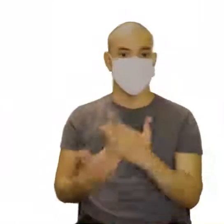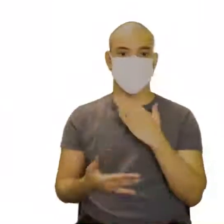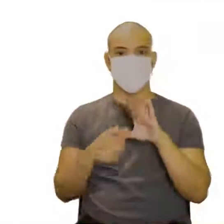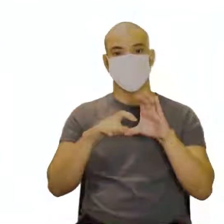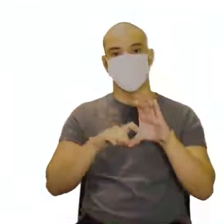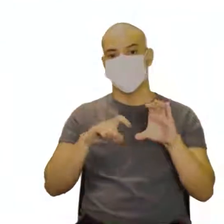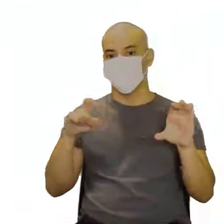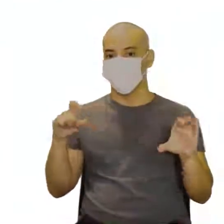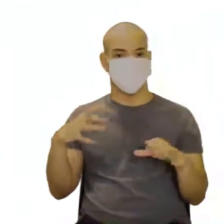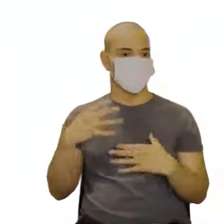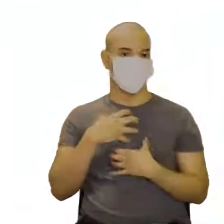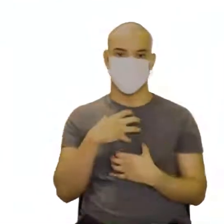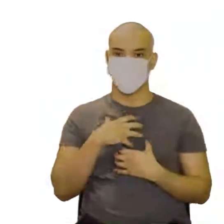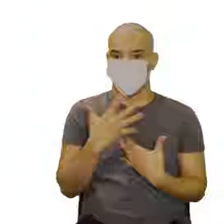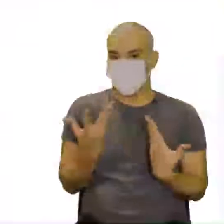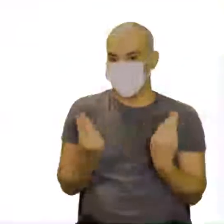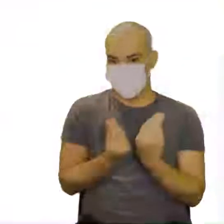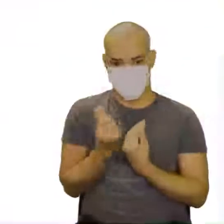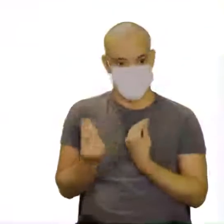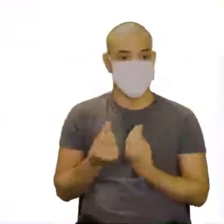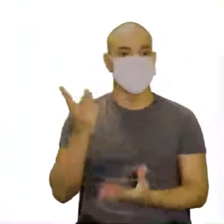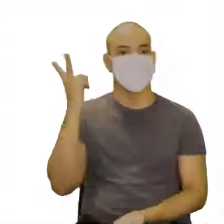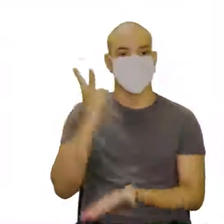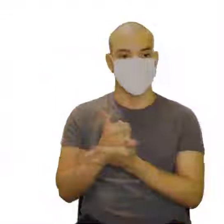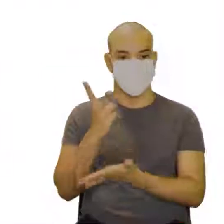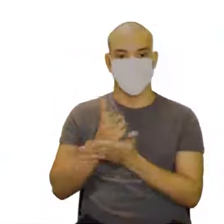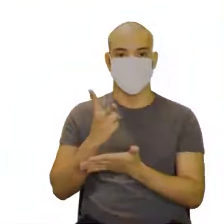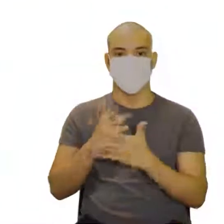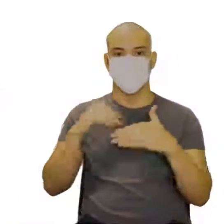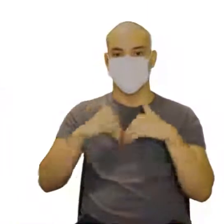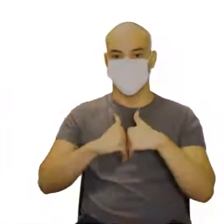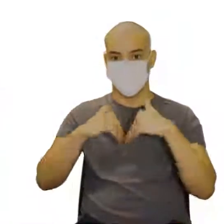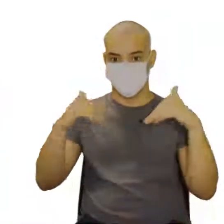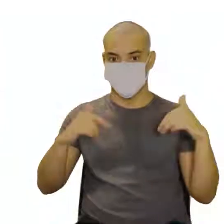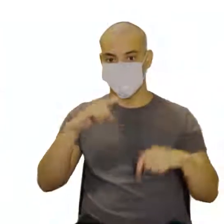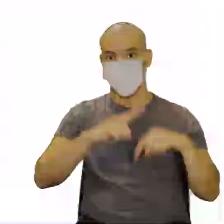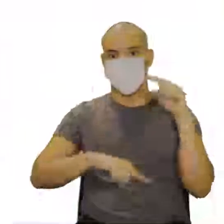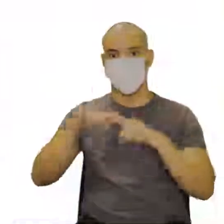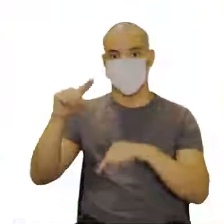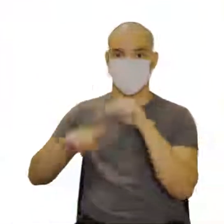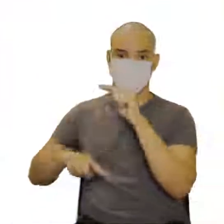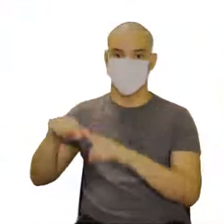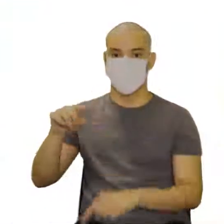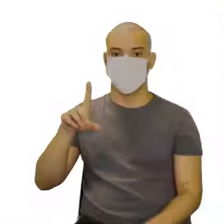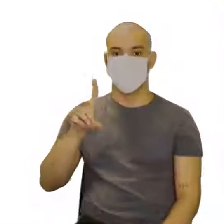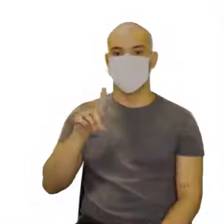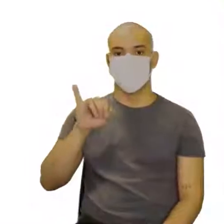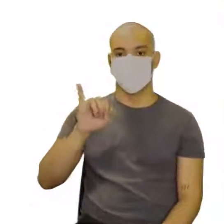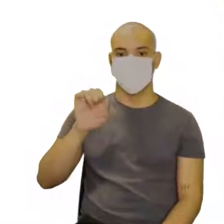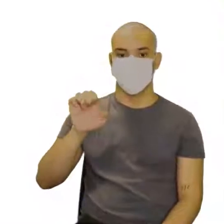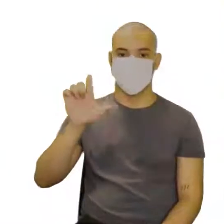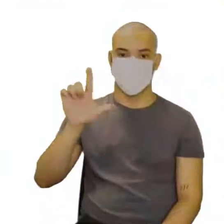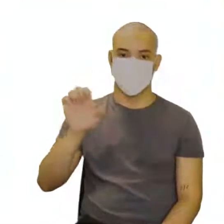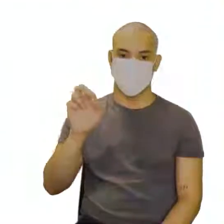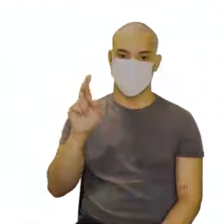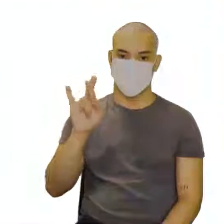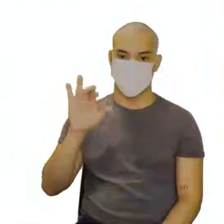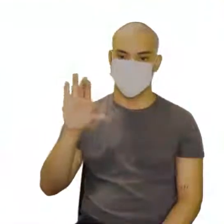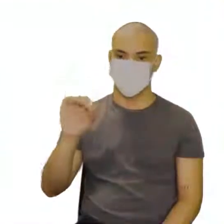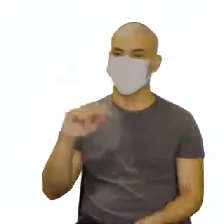independentemente do formato, elas são sempre separadas por um material dielétrico,